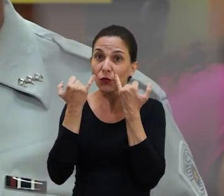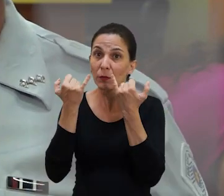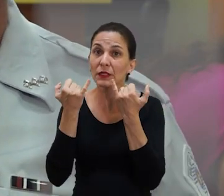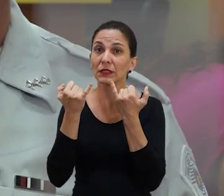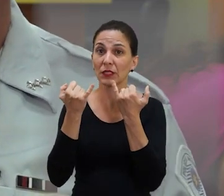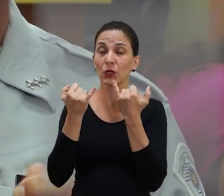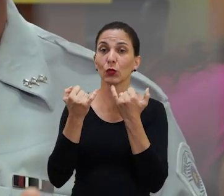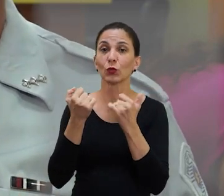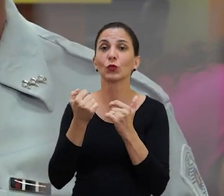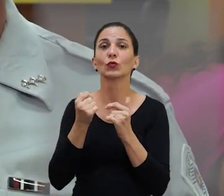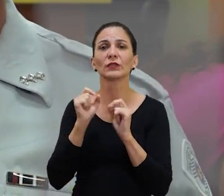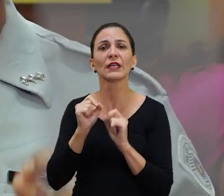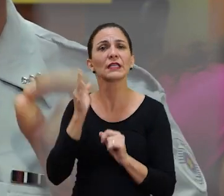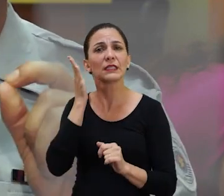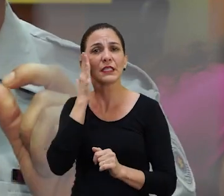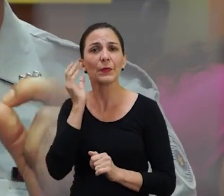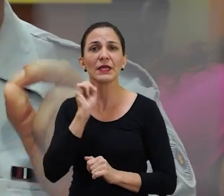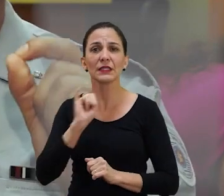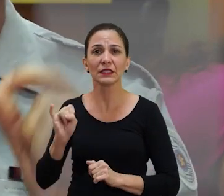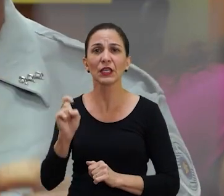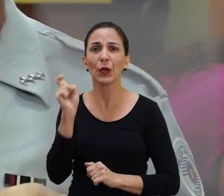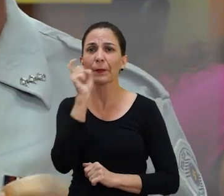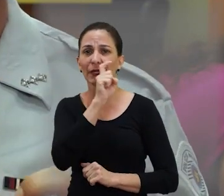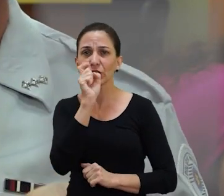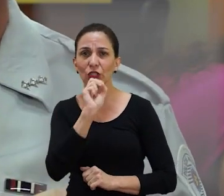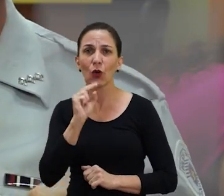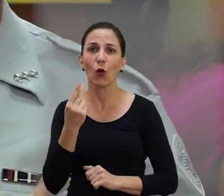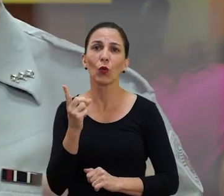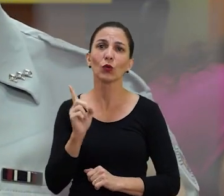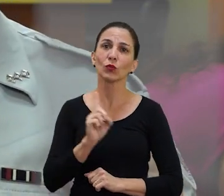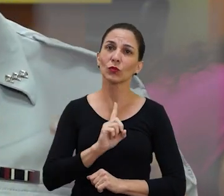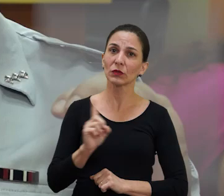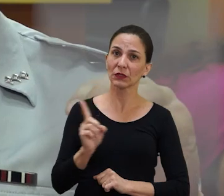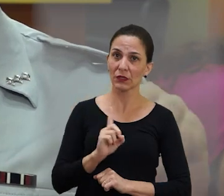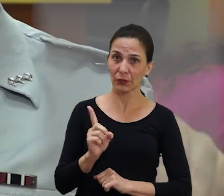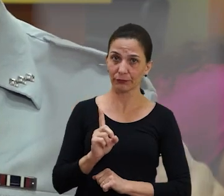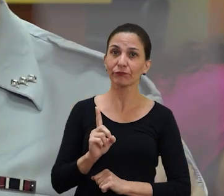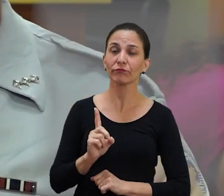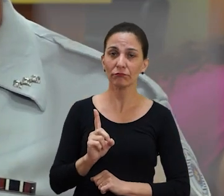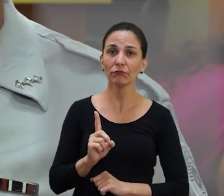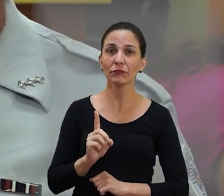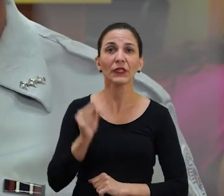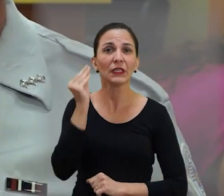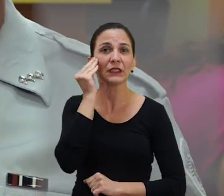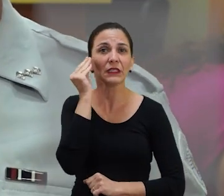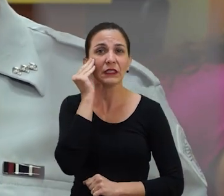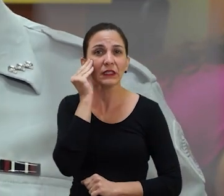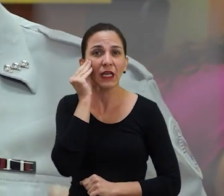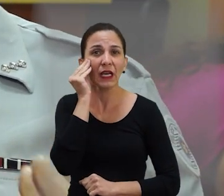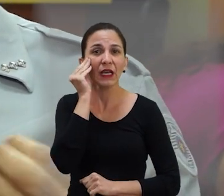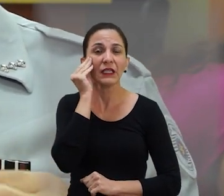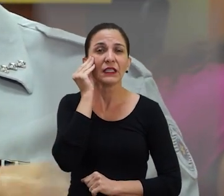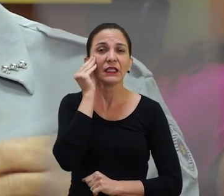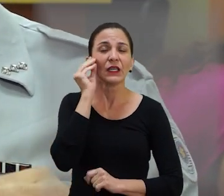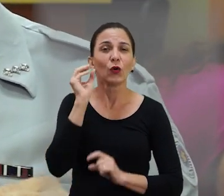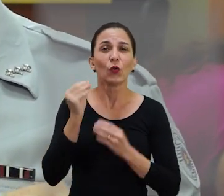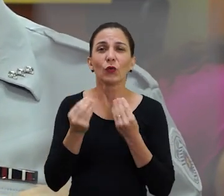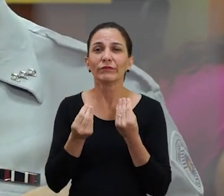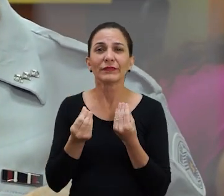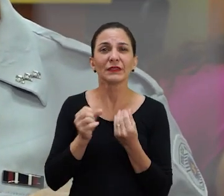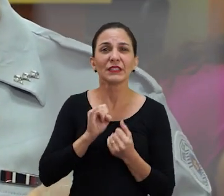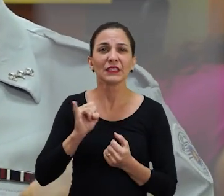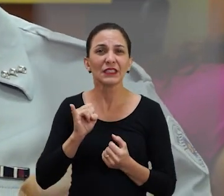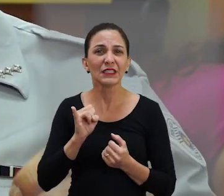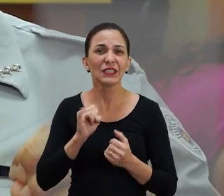quando receberem qualquer informação que verifiquem a fonte né tentar chegar o mais profundo possível para tentar entender